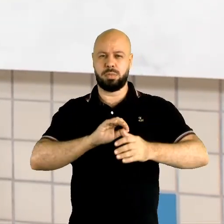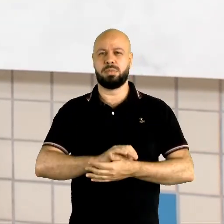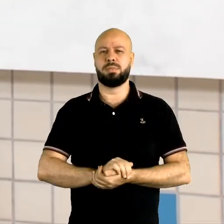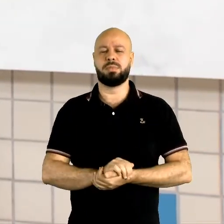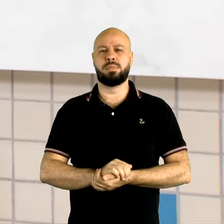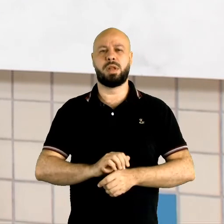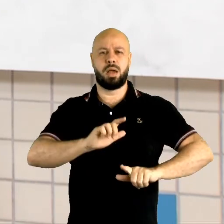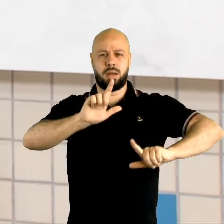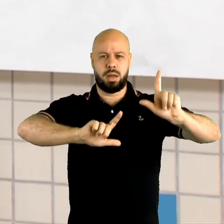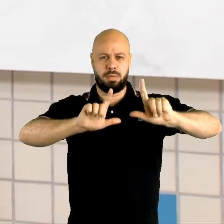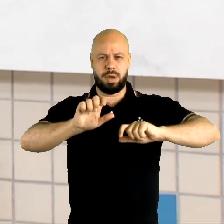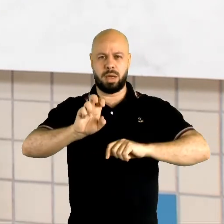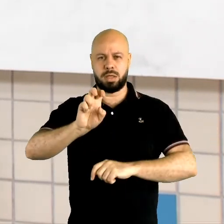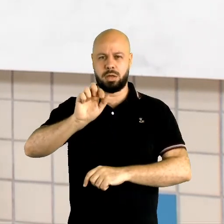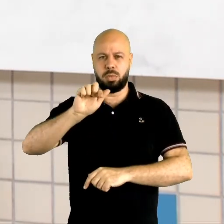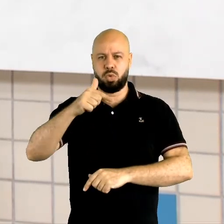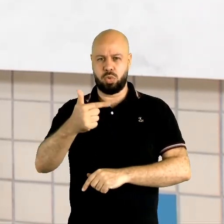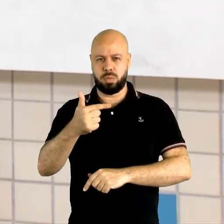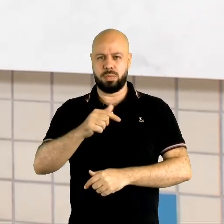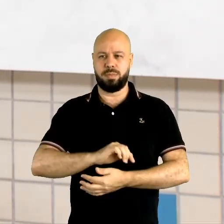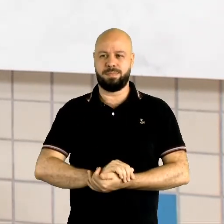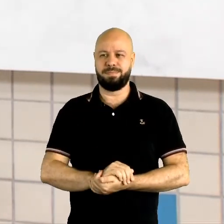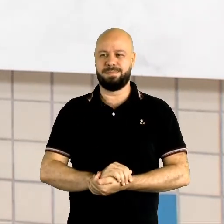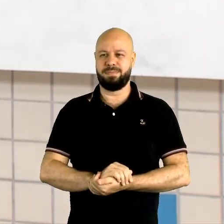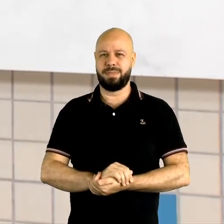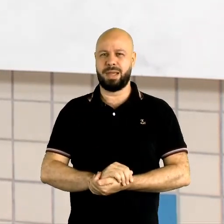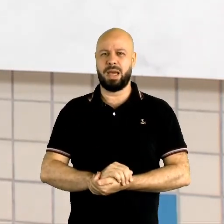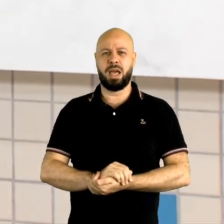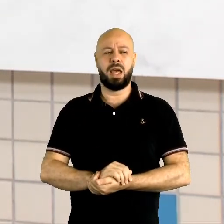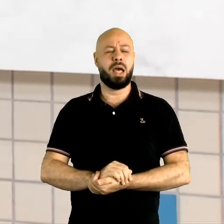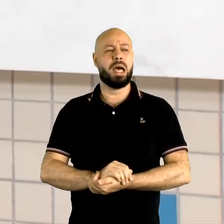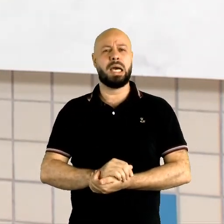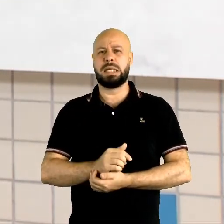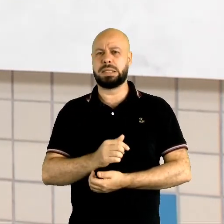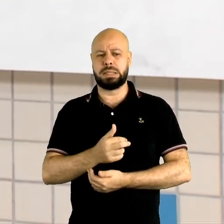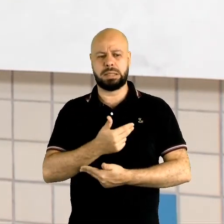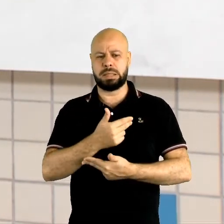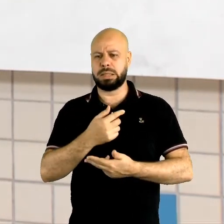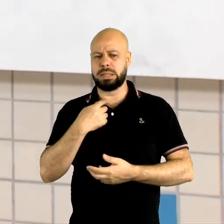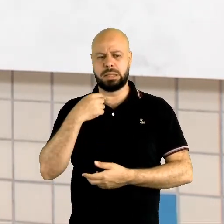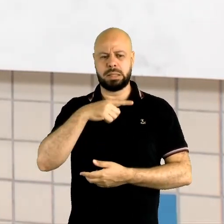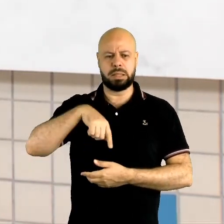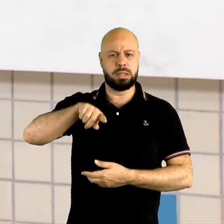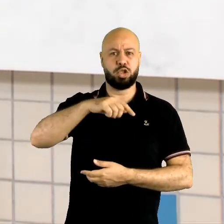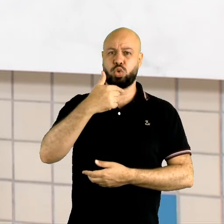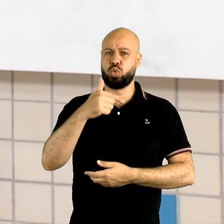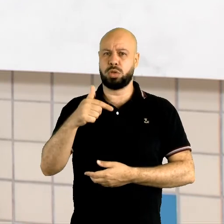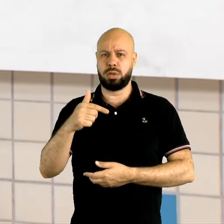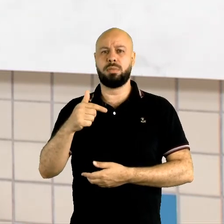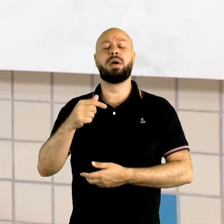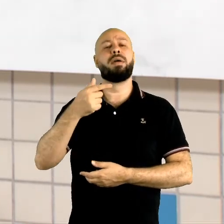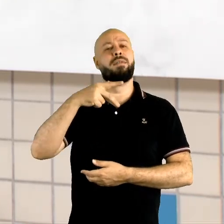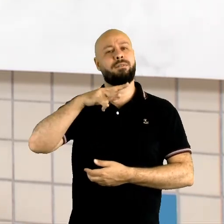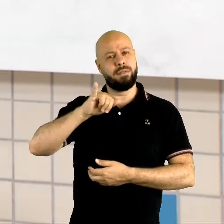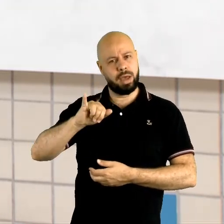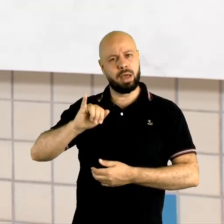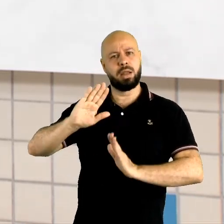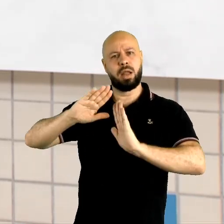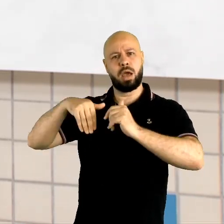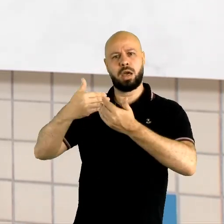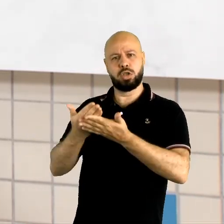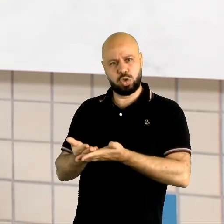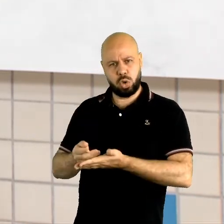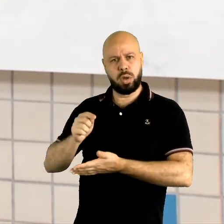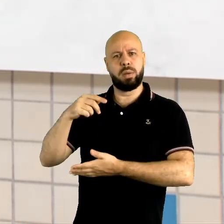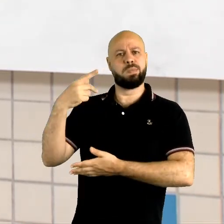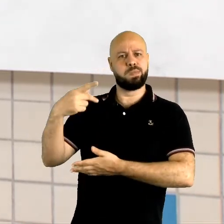canal 5.2. Se você não tem acesso a nenhum desses, vá na sua unidade escolar, a escola que você